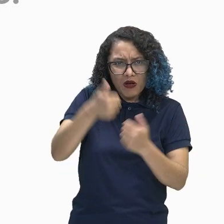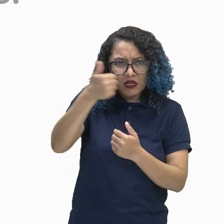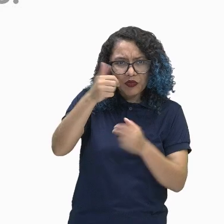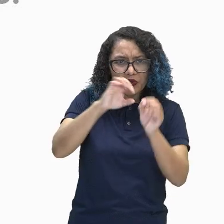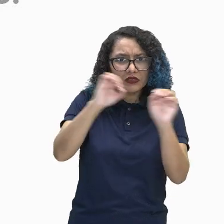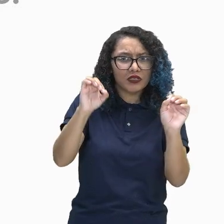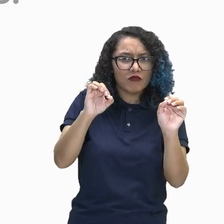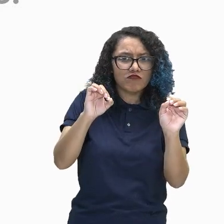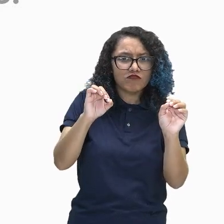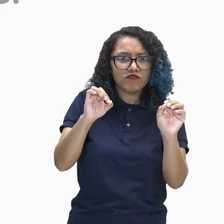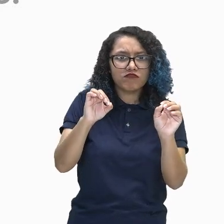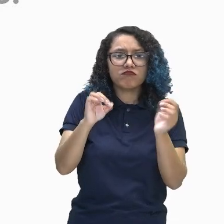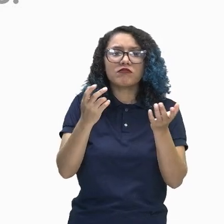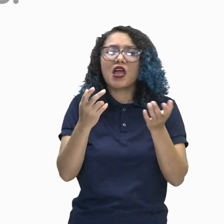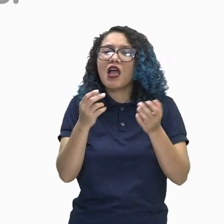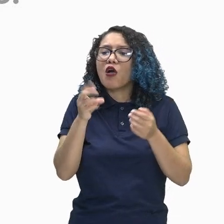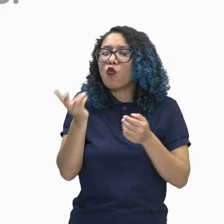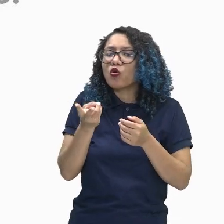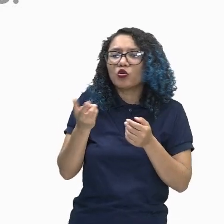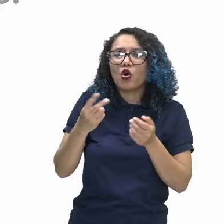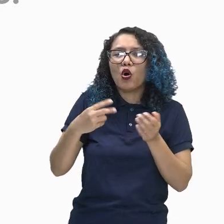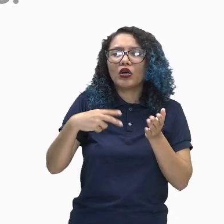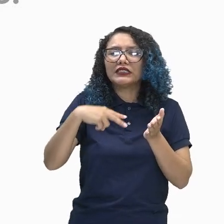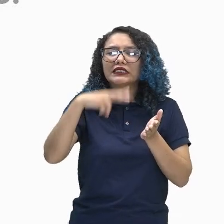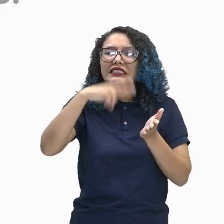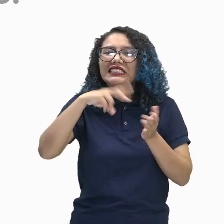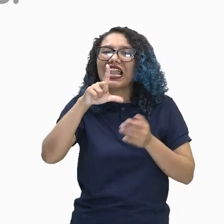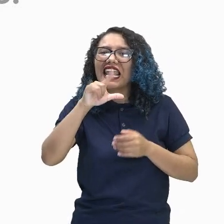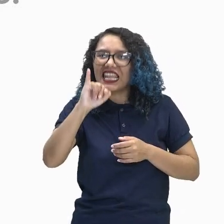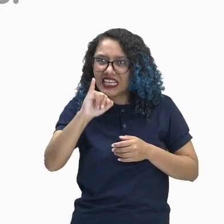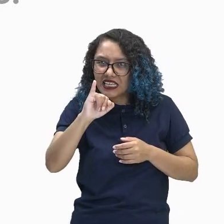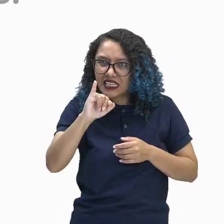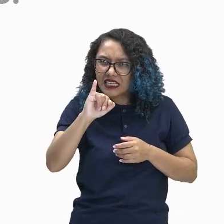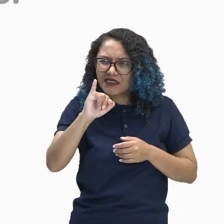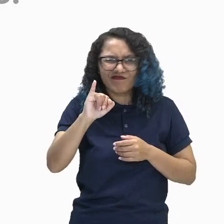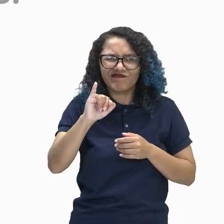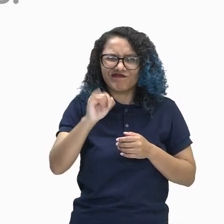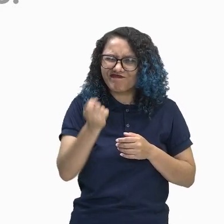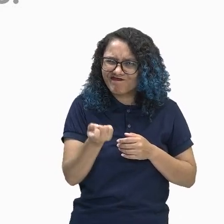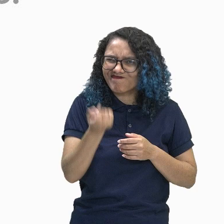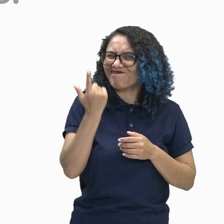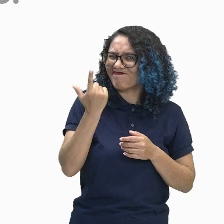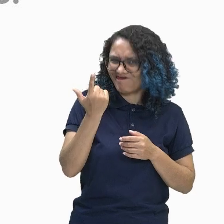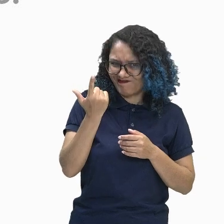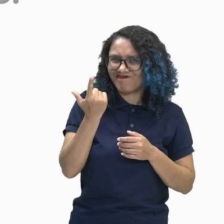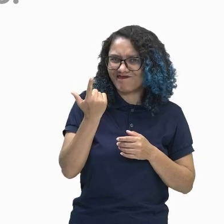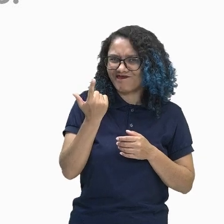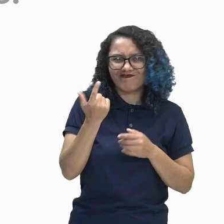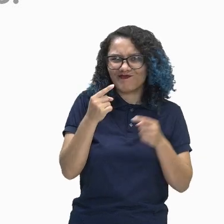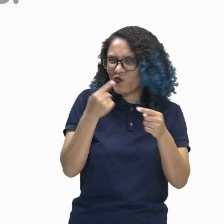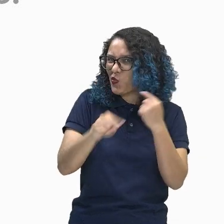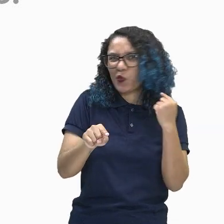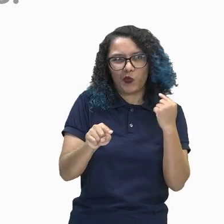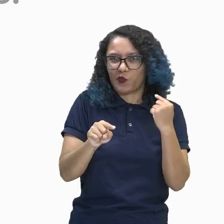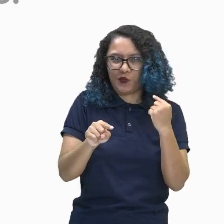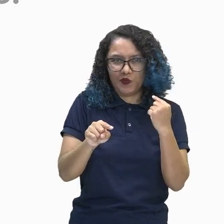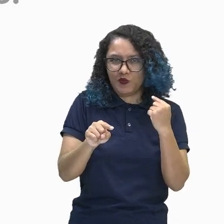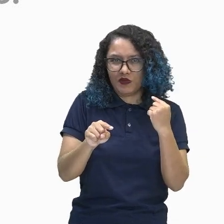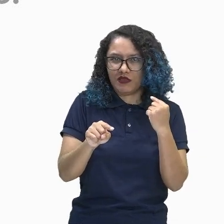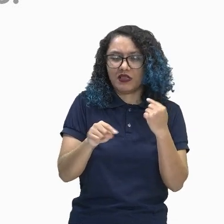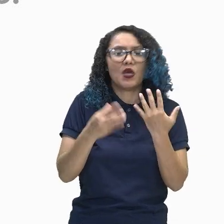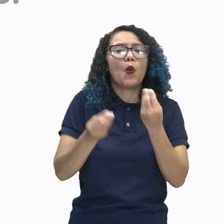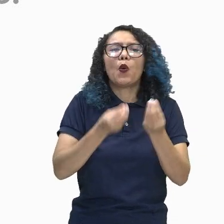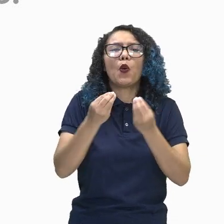oração. Marta e João li o livro de José Saramago. Fica estranho. Não está concordando. Então, como é que